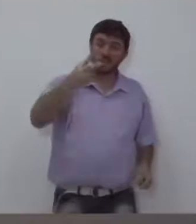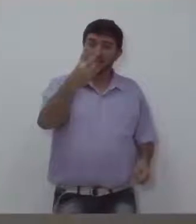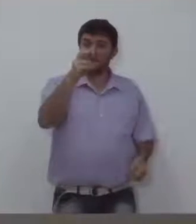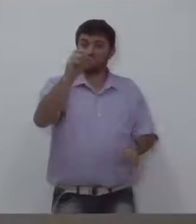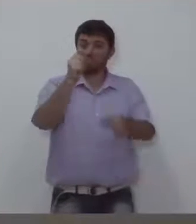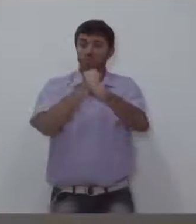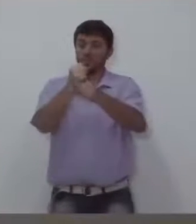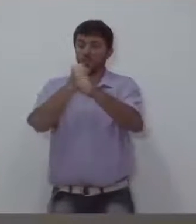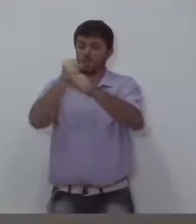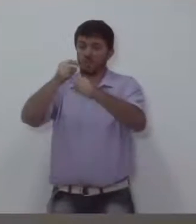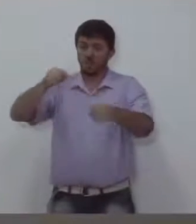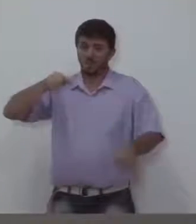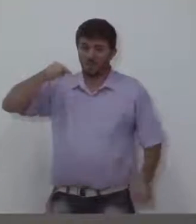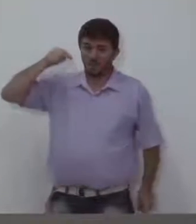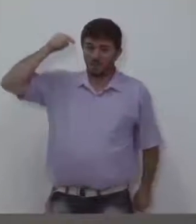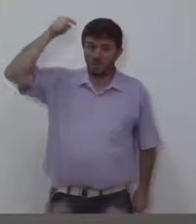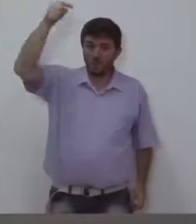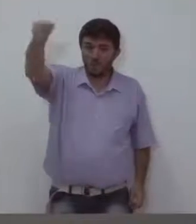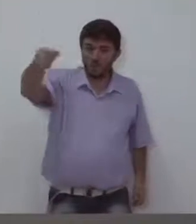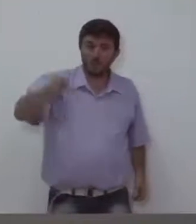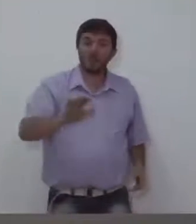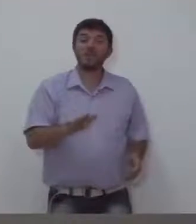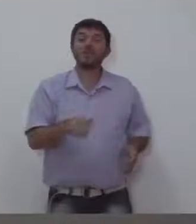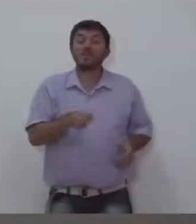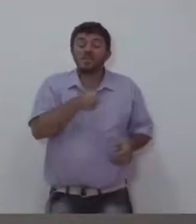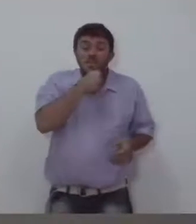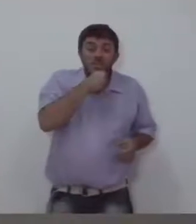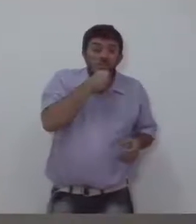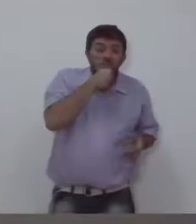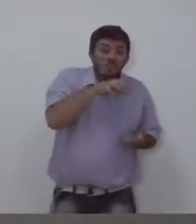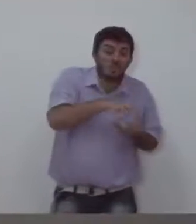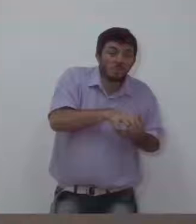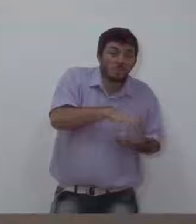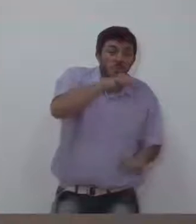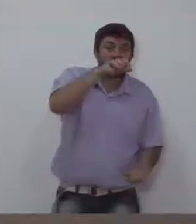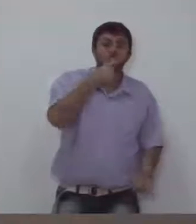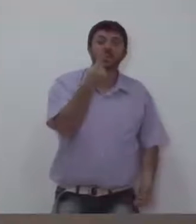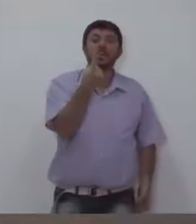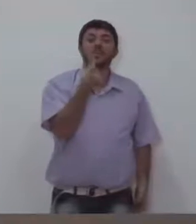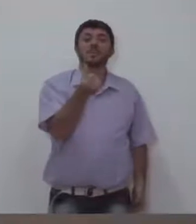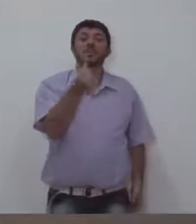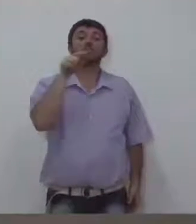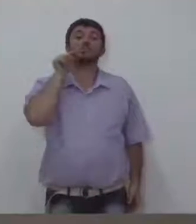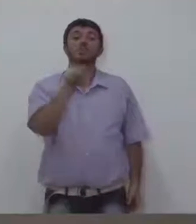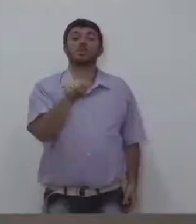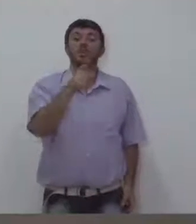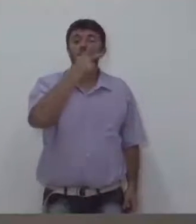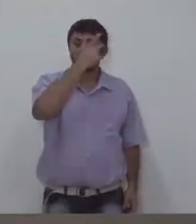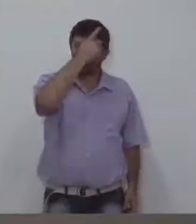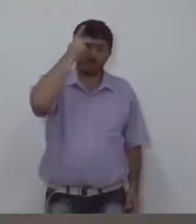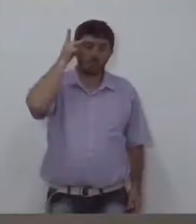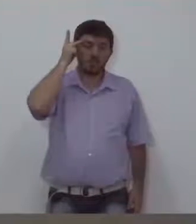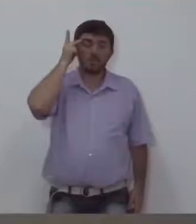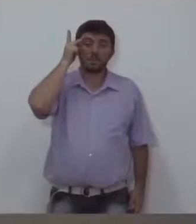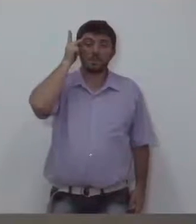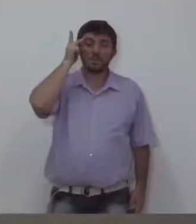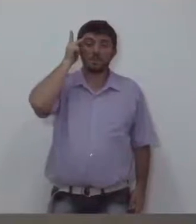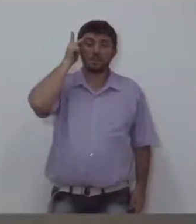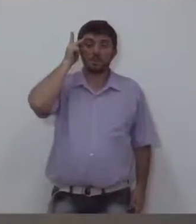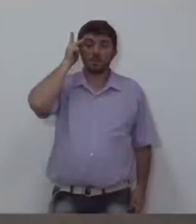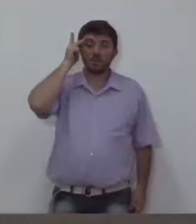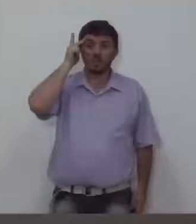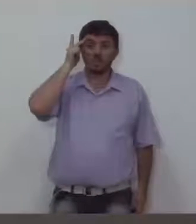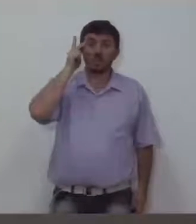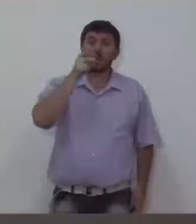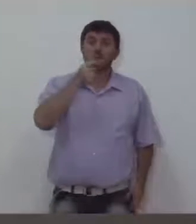anos continuar 80 mil, a gente está falando de 16 mil pessoas, subindo quase para 25